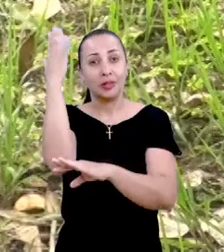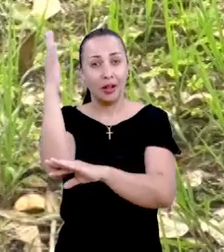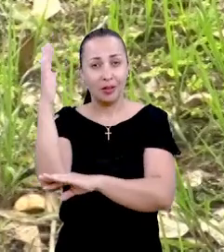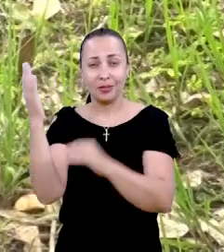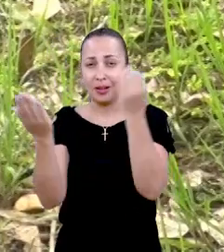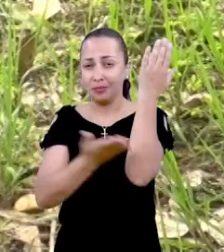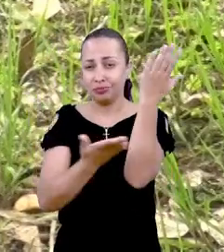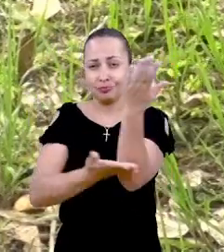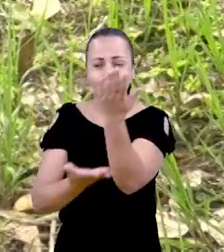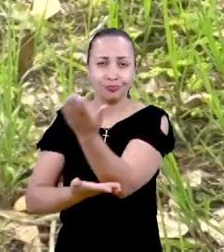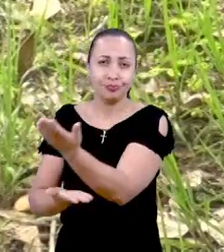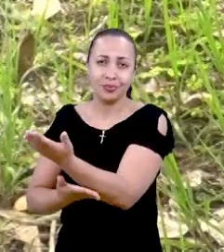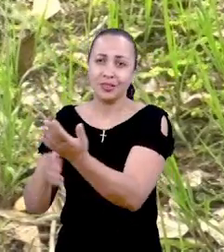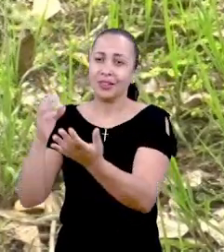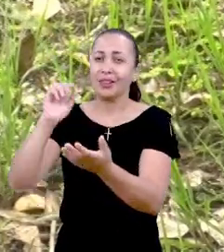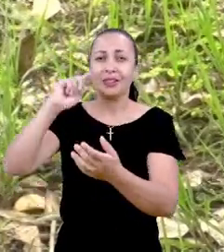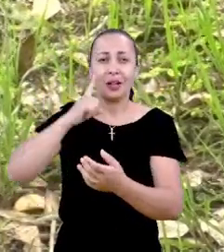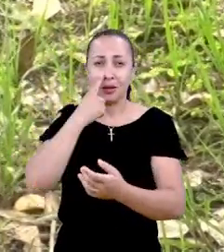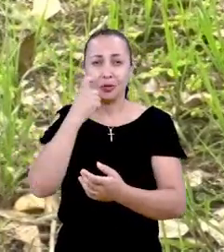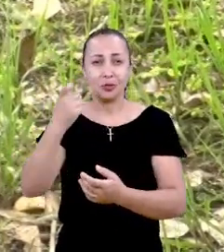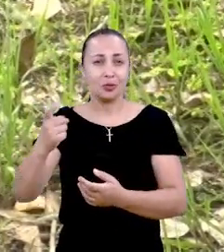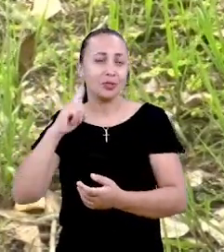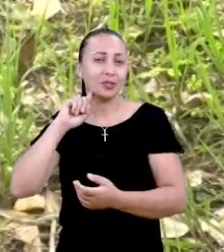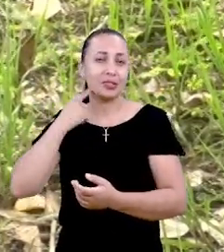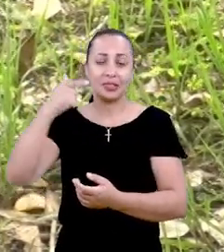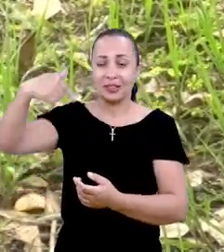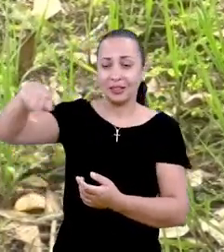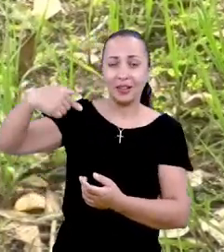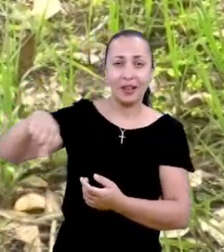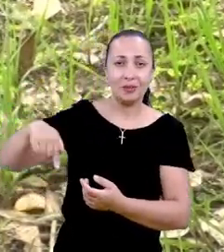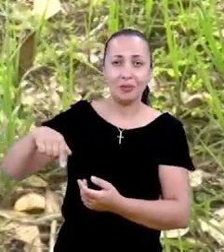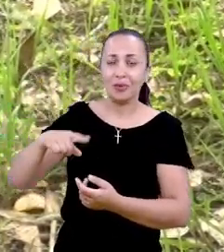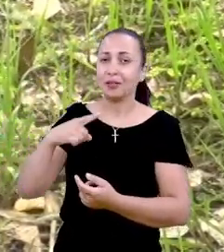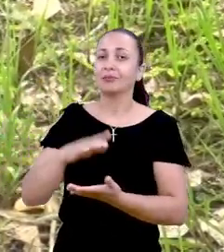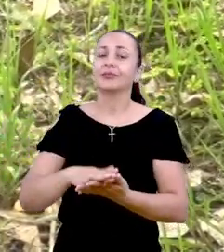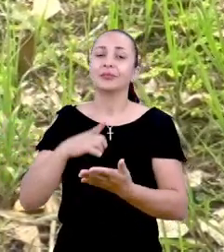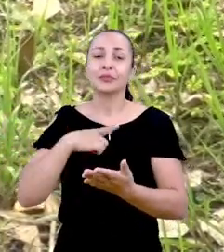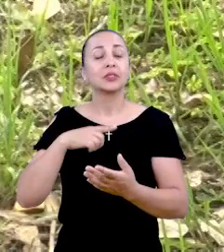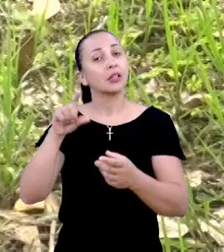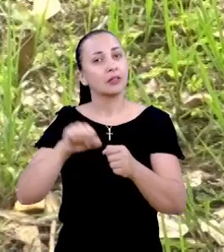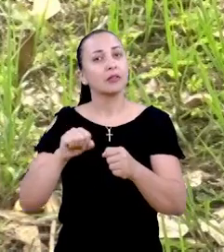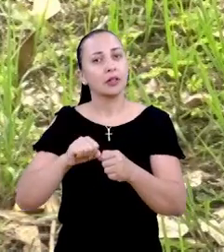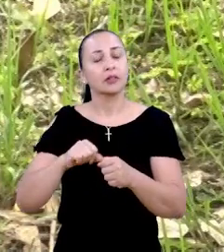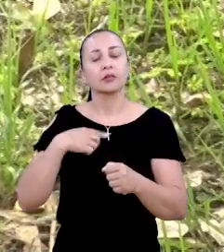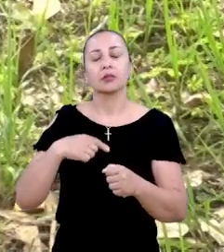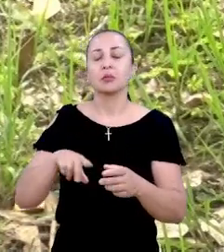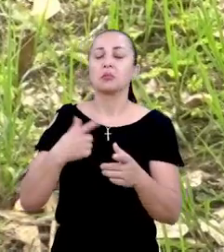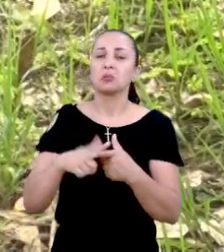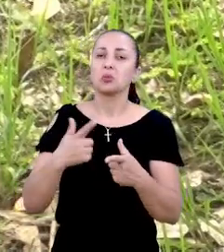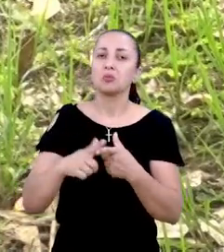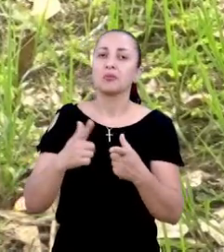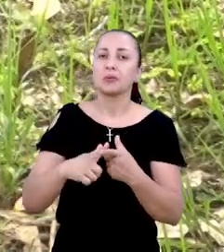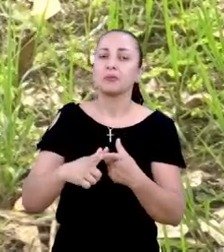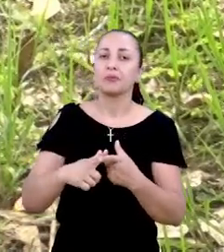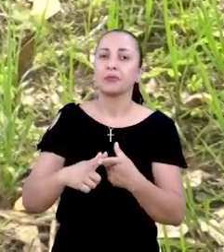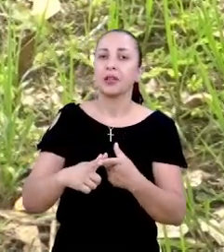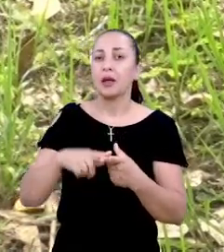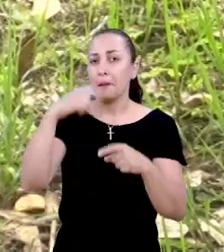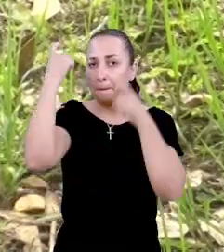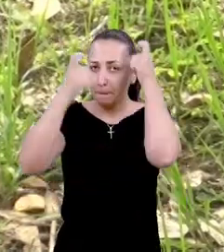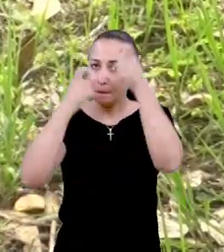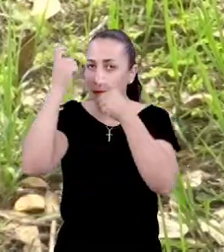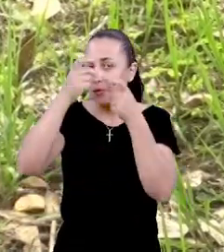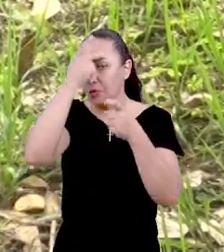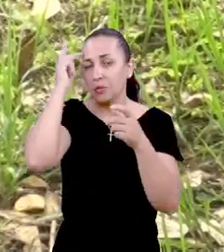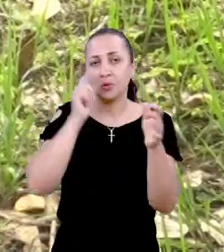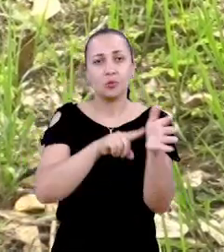da degradação e da contaminação por produtos químicos têm comprometido a existência desses ecossistemas, situação que